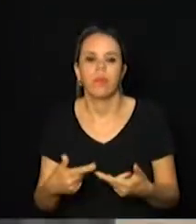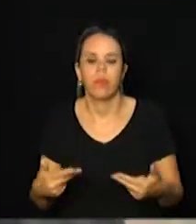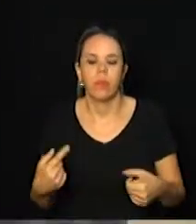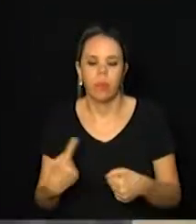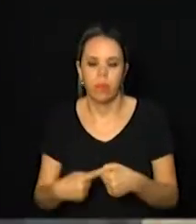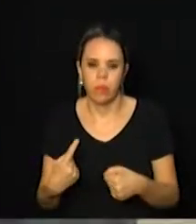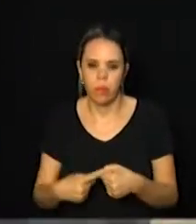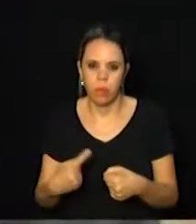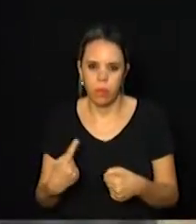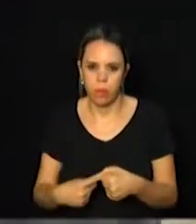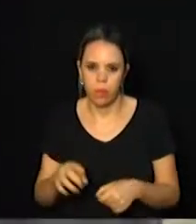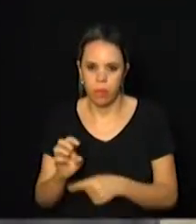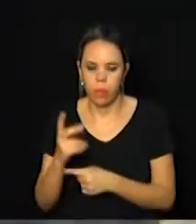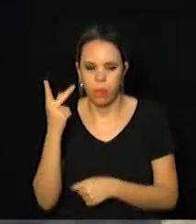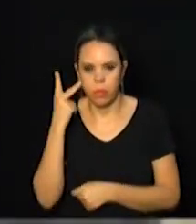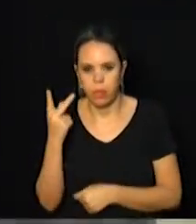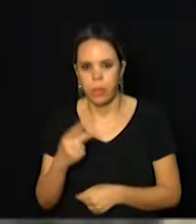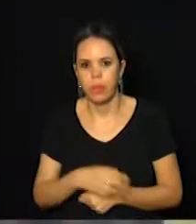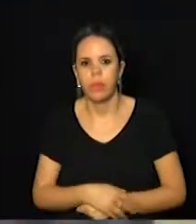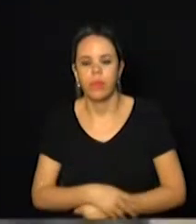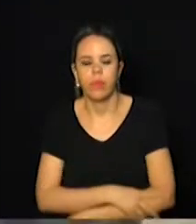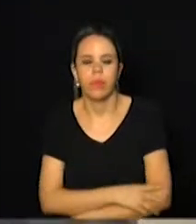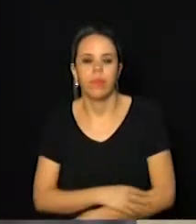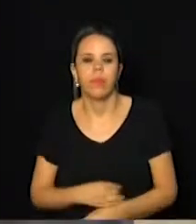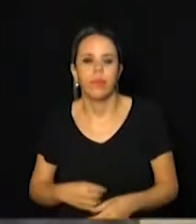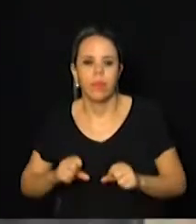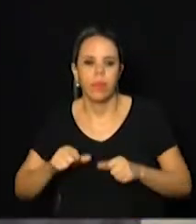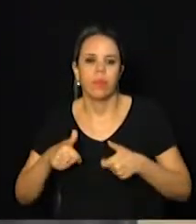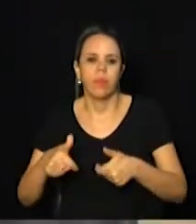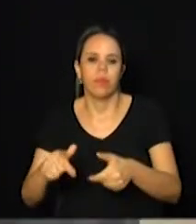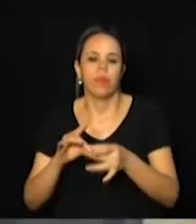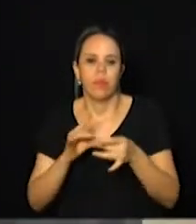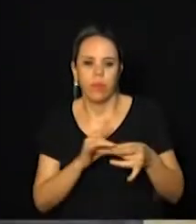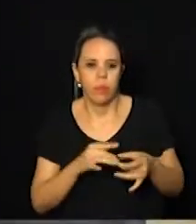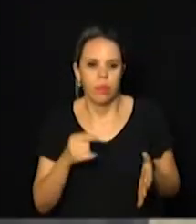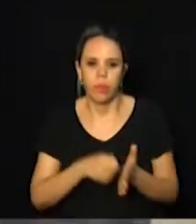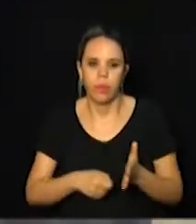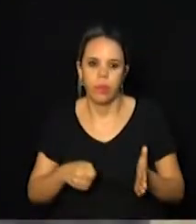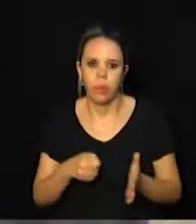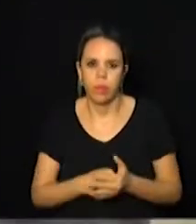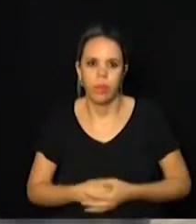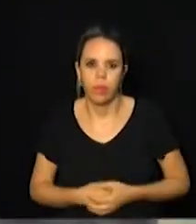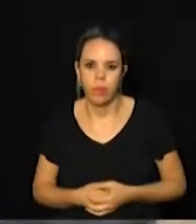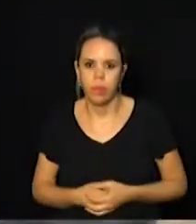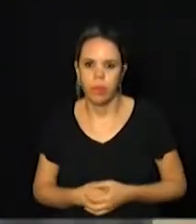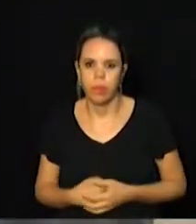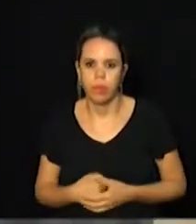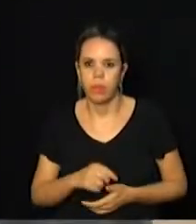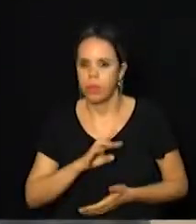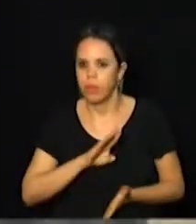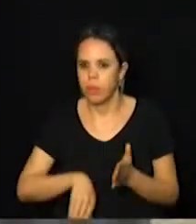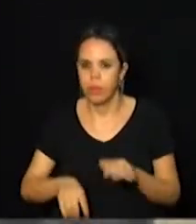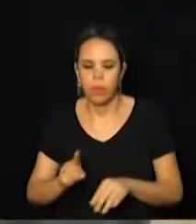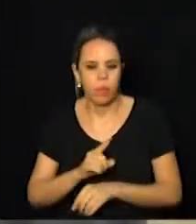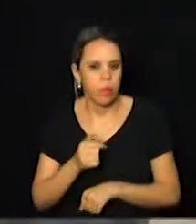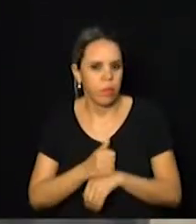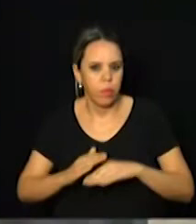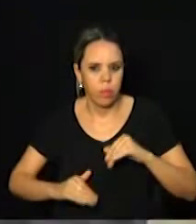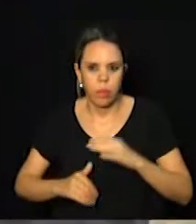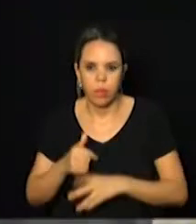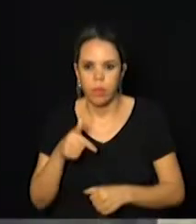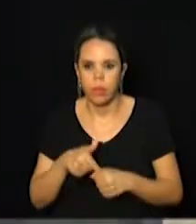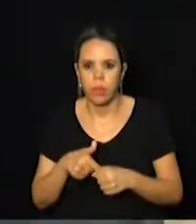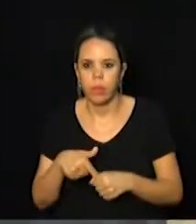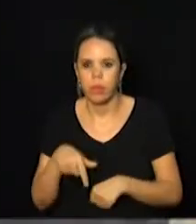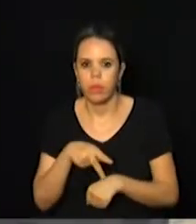vários municípios do Estado de São Paulo que vem fortalecer a nossa luta da não extinção da profissão de